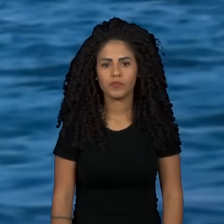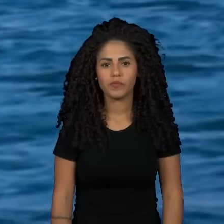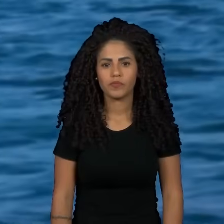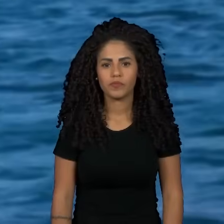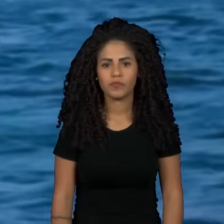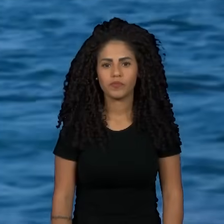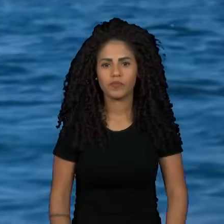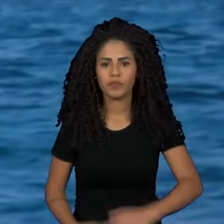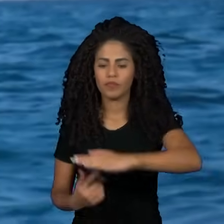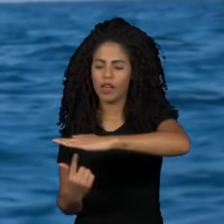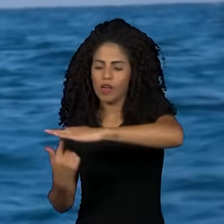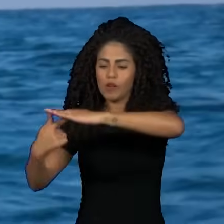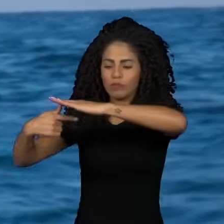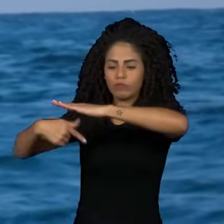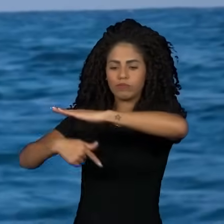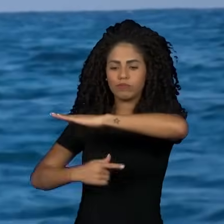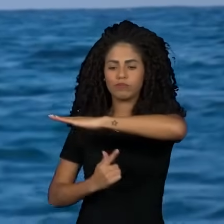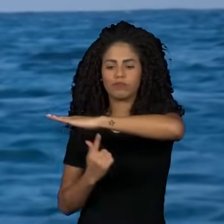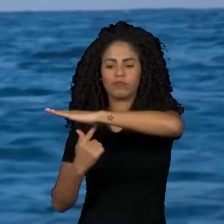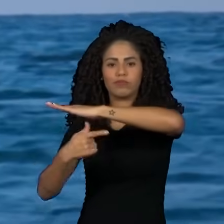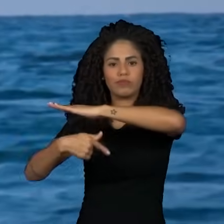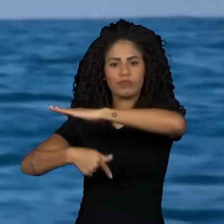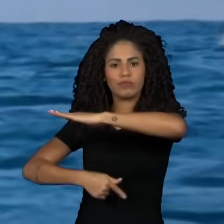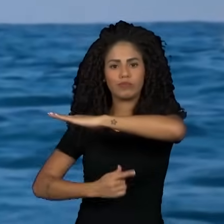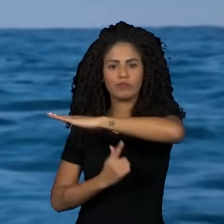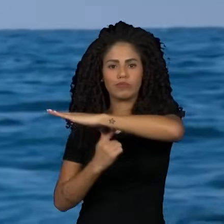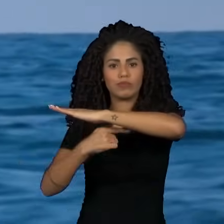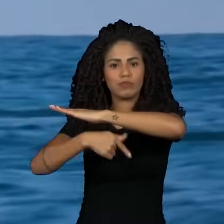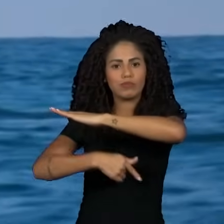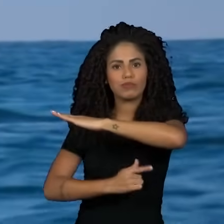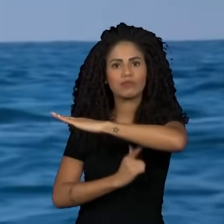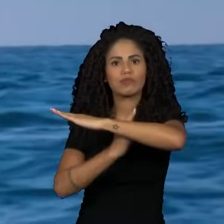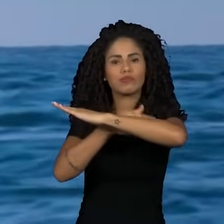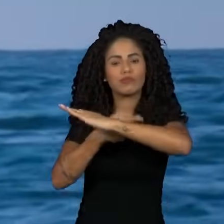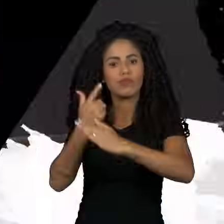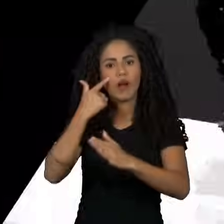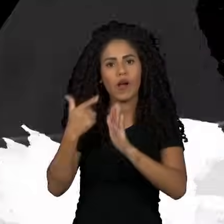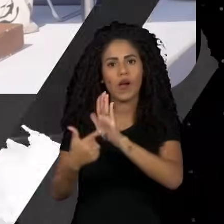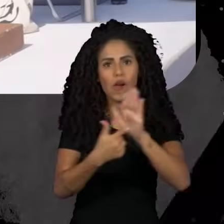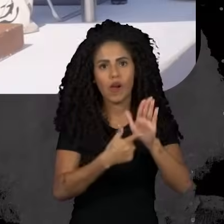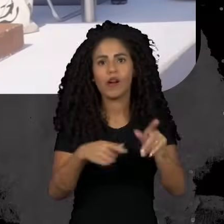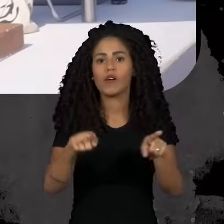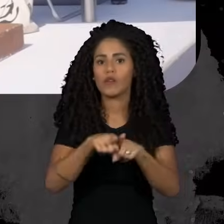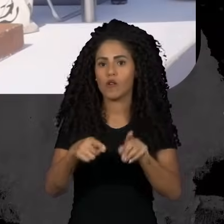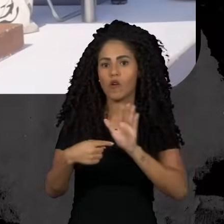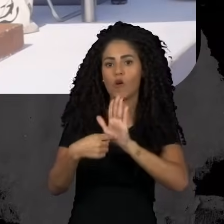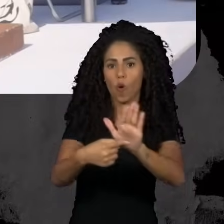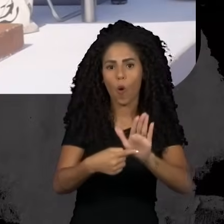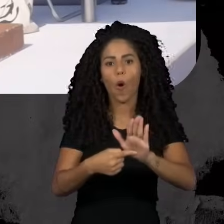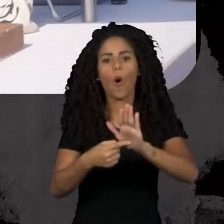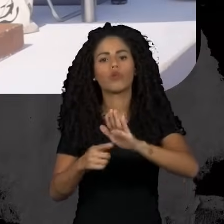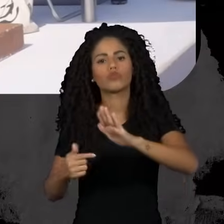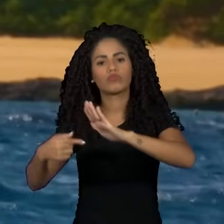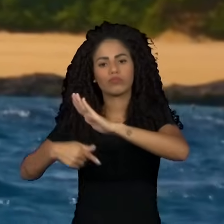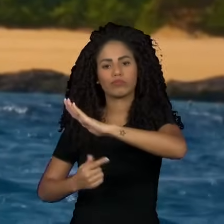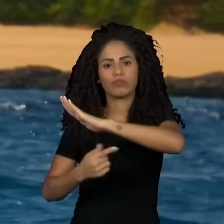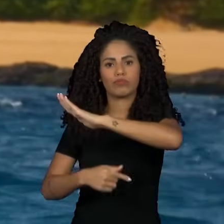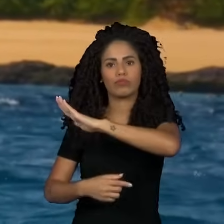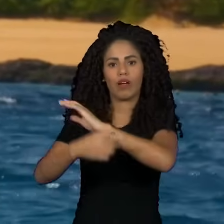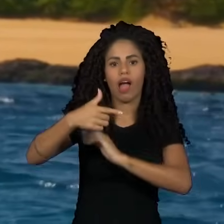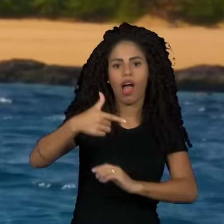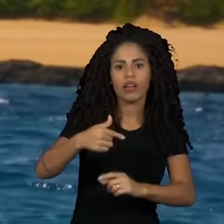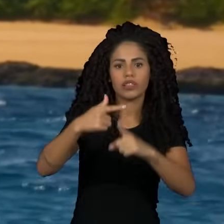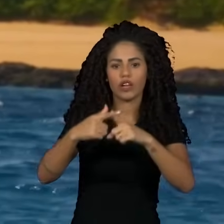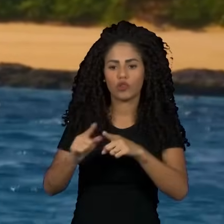O golfinho-montador ele recebe esse nome devido à sua principal atividade aérea, que é a rotação, onde o animal pode dar até 7 voltas em torno do seu próprio eixo. Os golfinhos